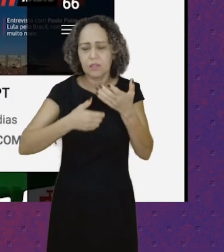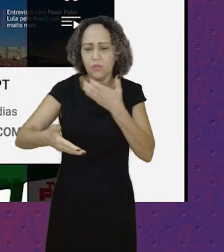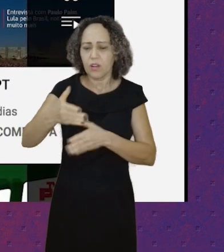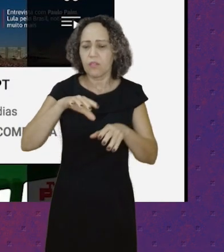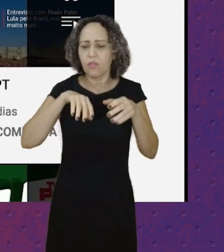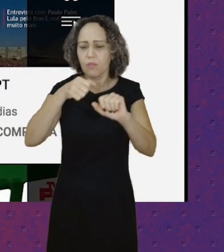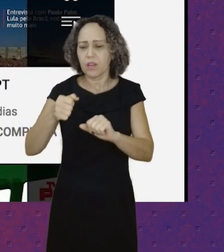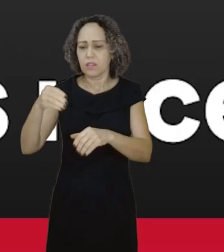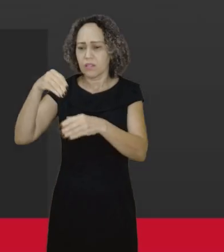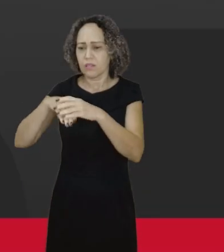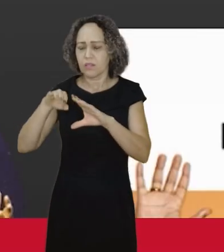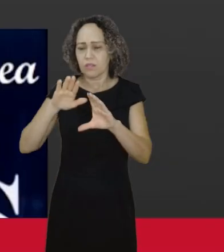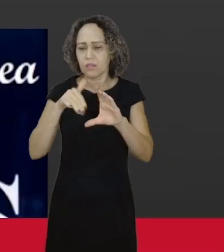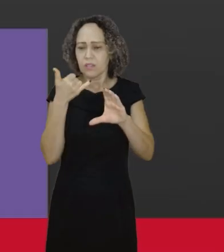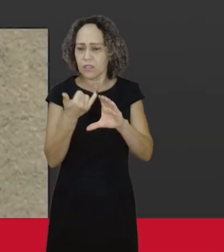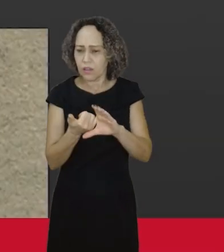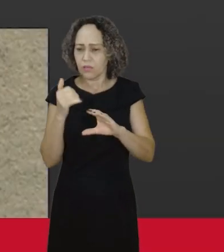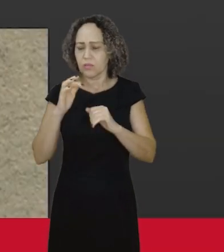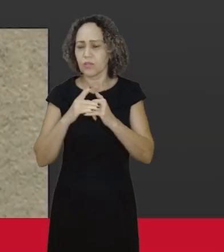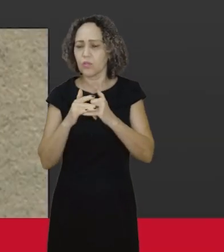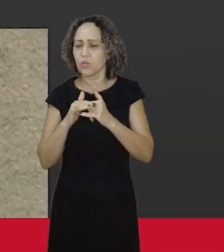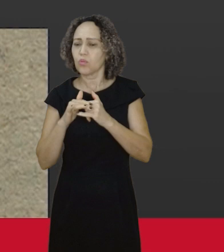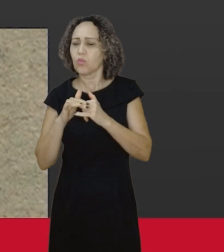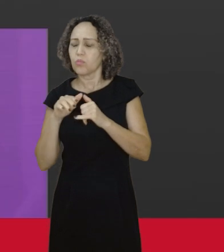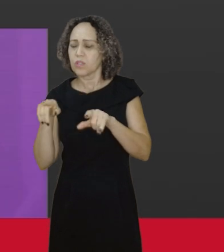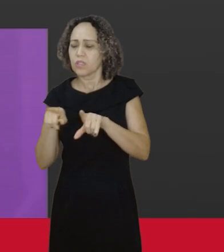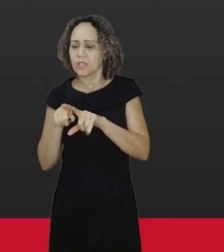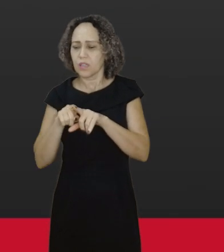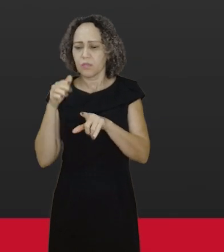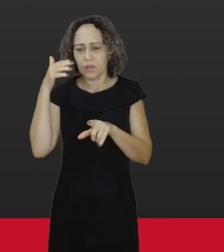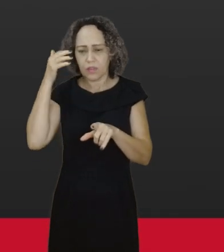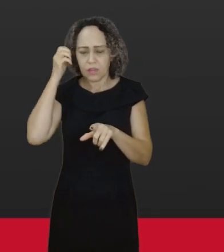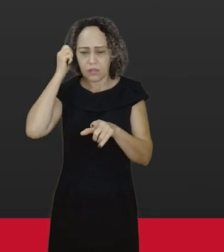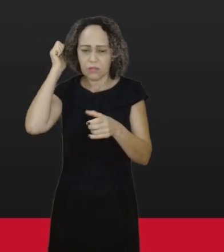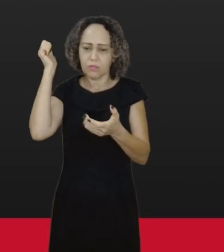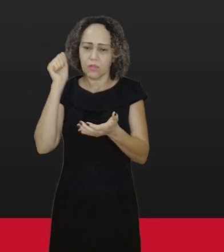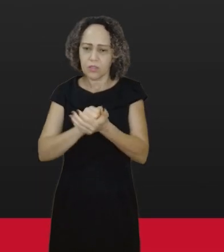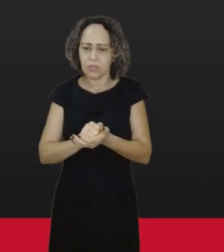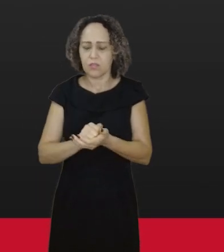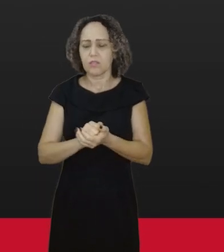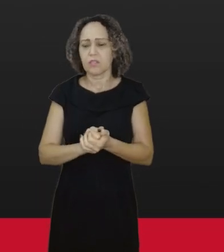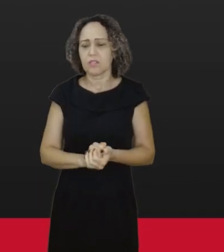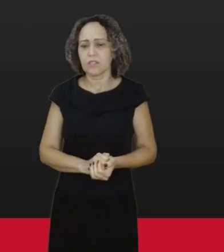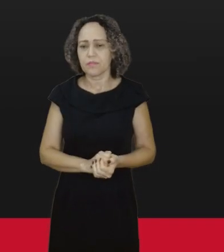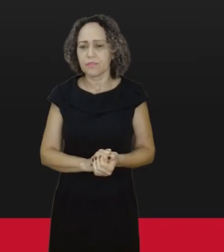no canal da TV PT no YouTube e em formato de podcast no Spotify.